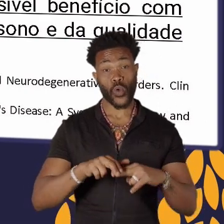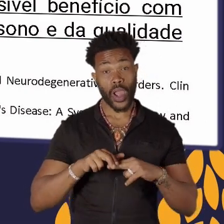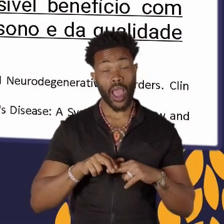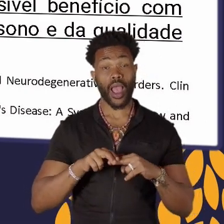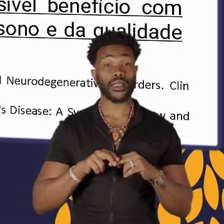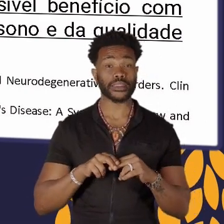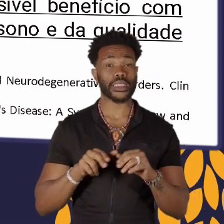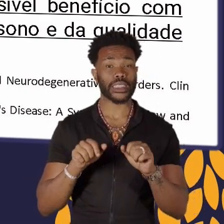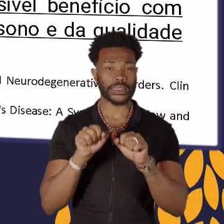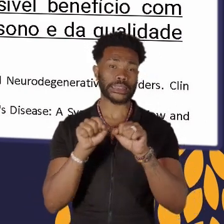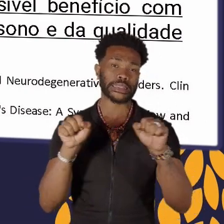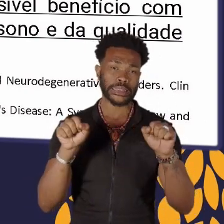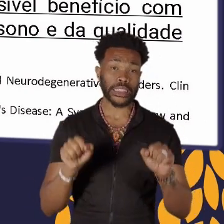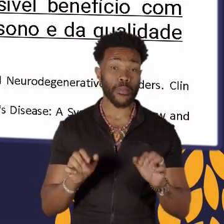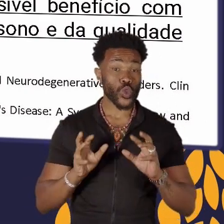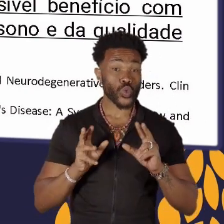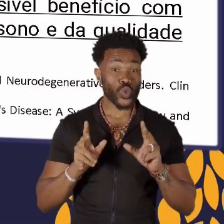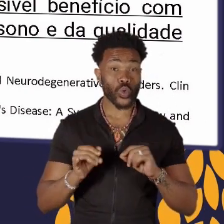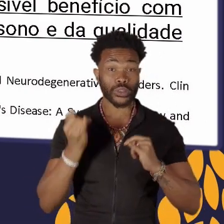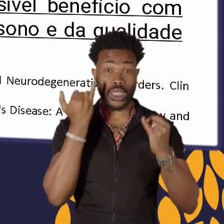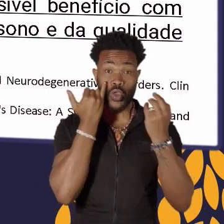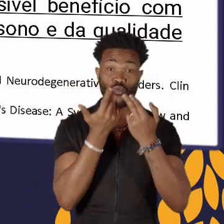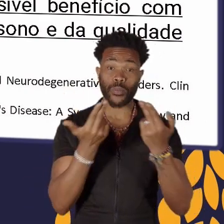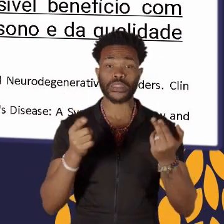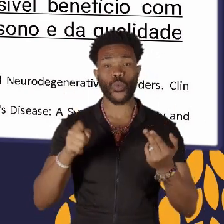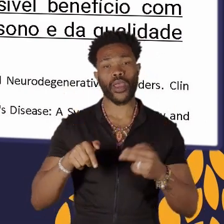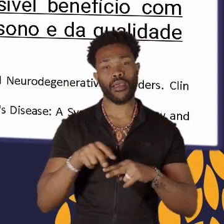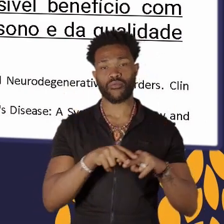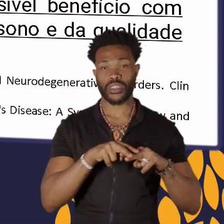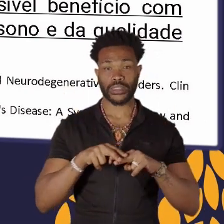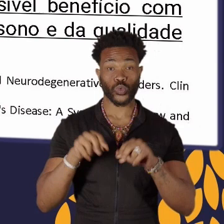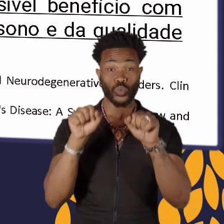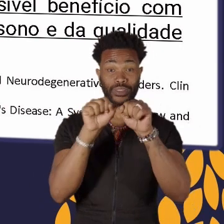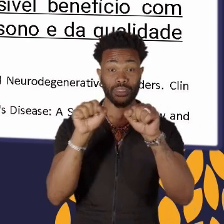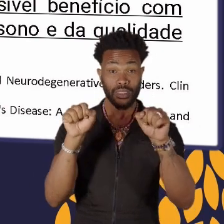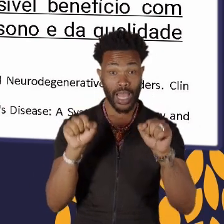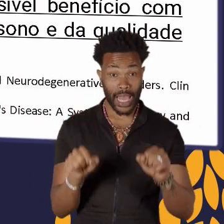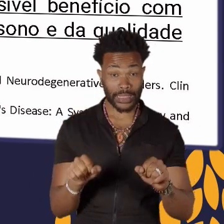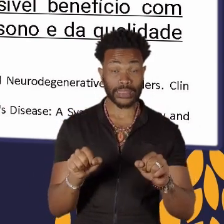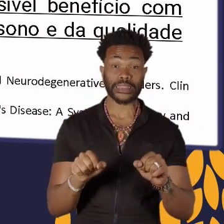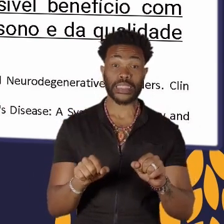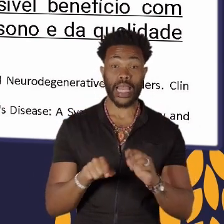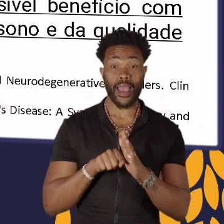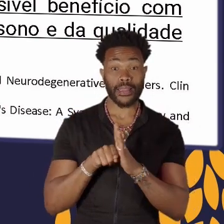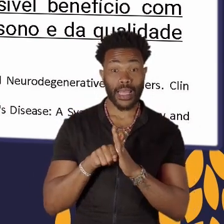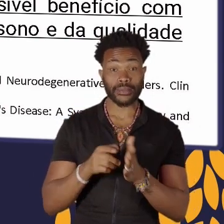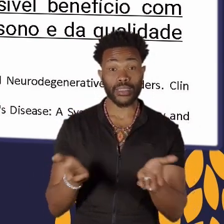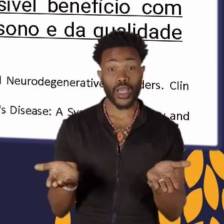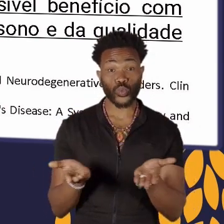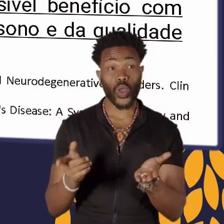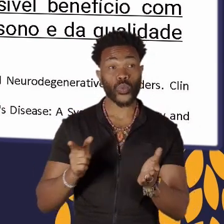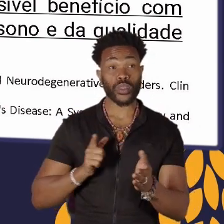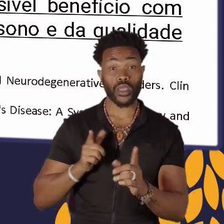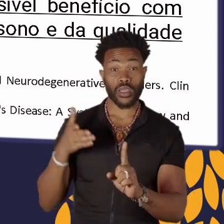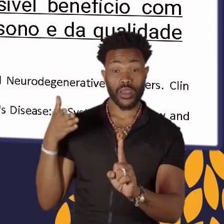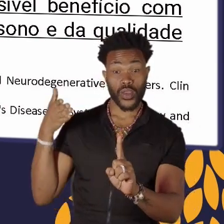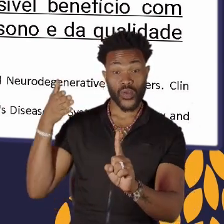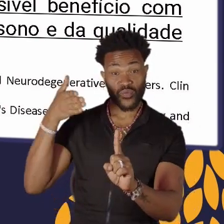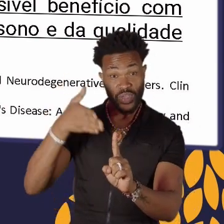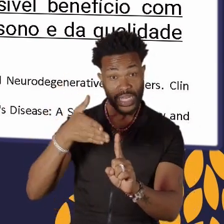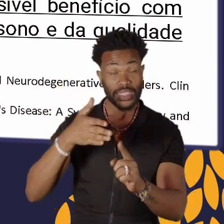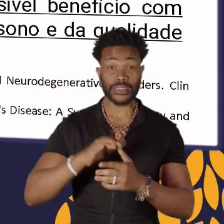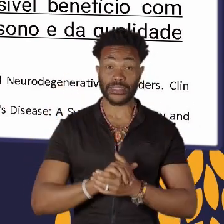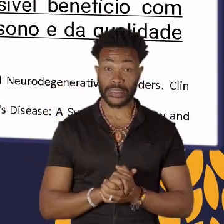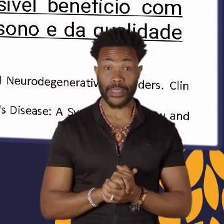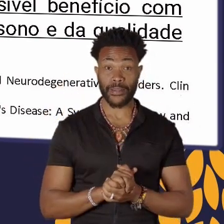revisão sistemática, todos esses dados que eu estou trazendo são revisões sistemáticas com meta-análise super atuais. A referência está aqui embaixo, né,